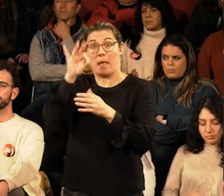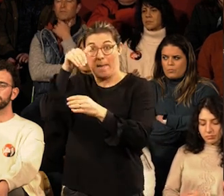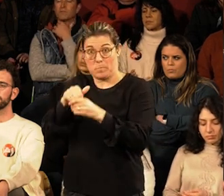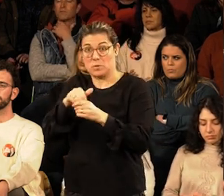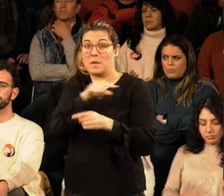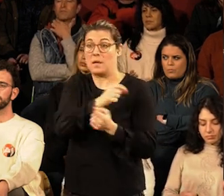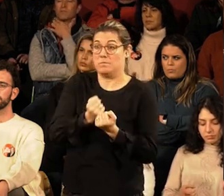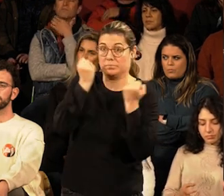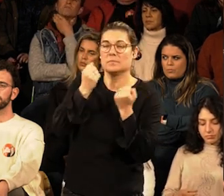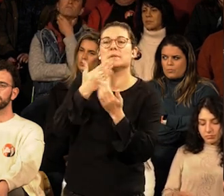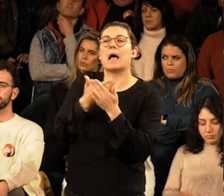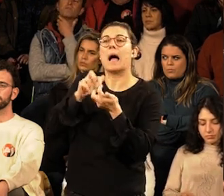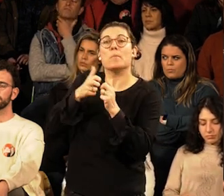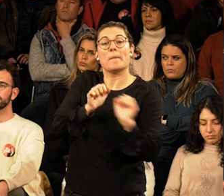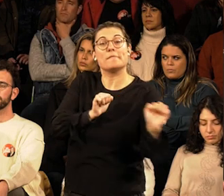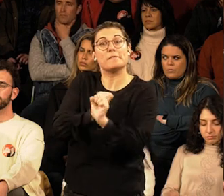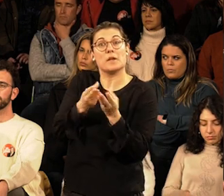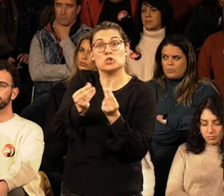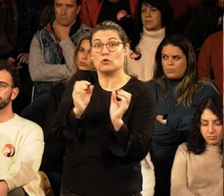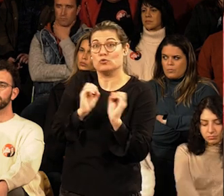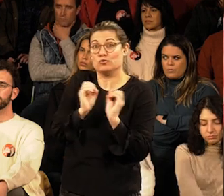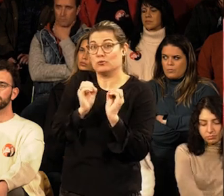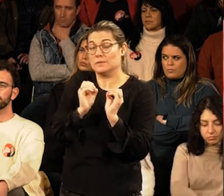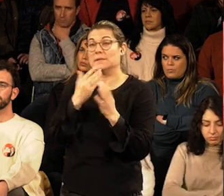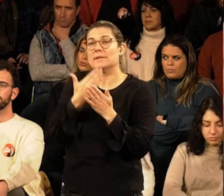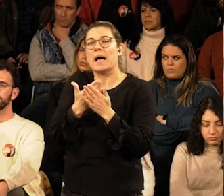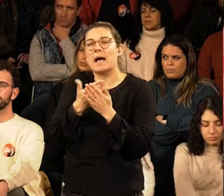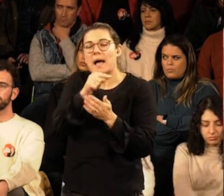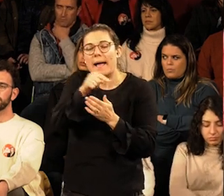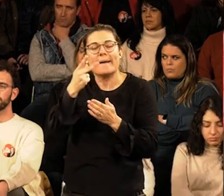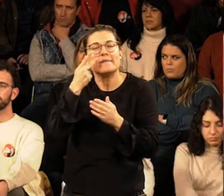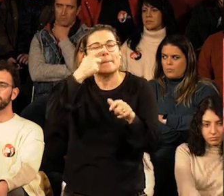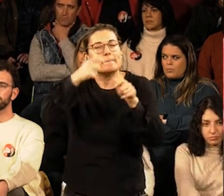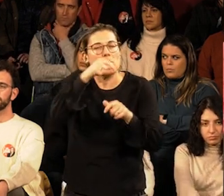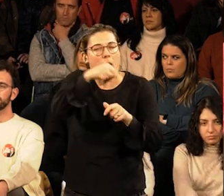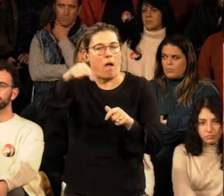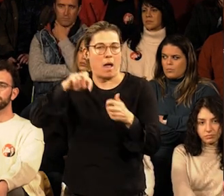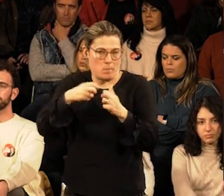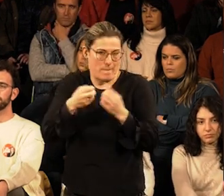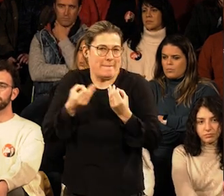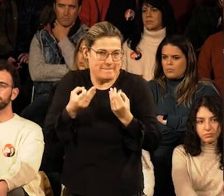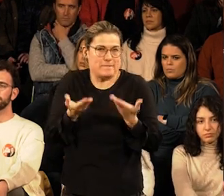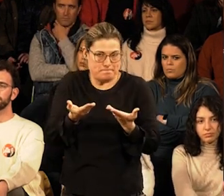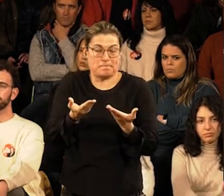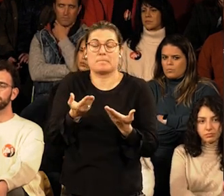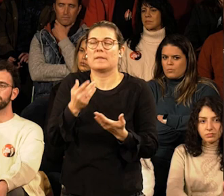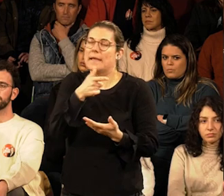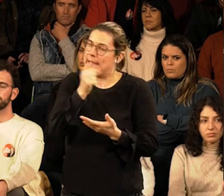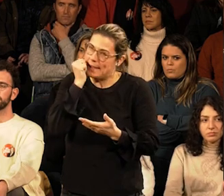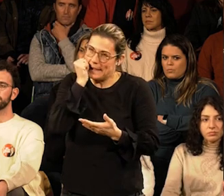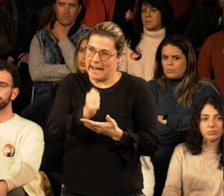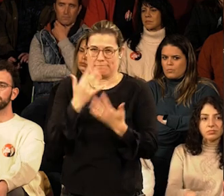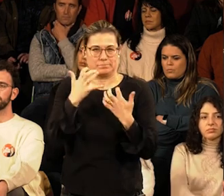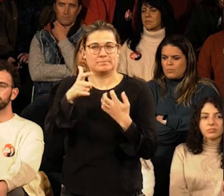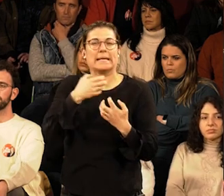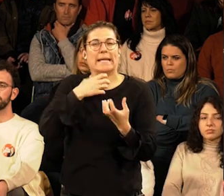em resolver os problemas mais instantes da vida das pessoas é a gravíssima